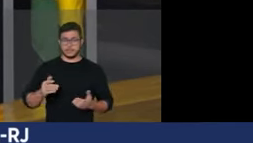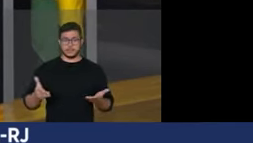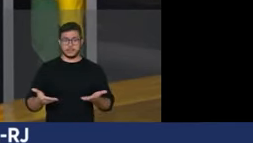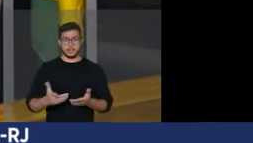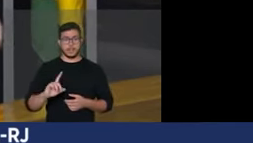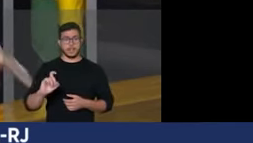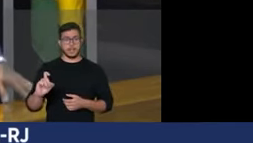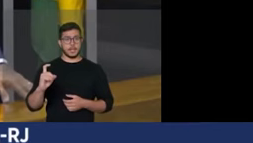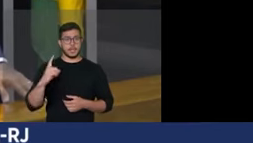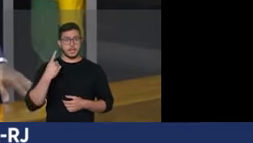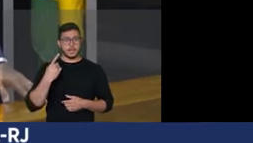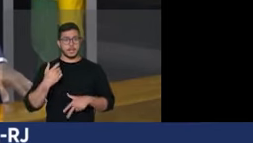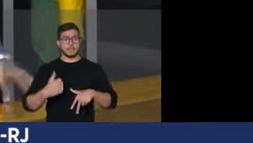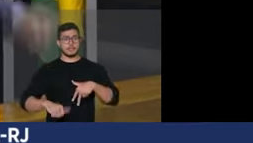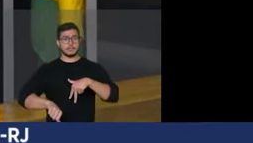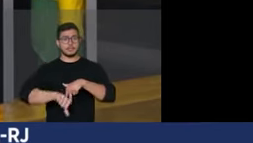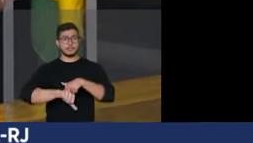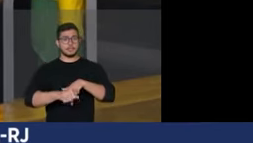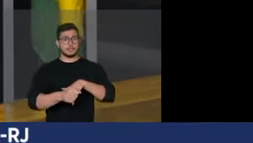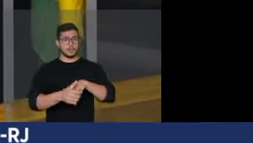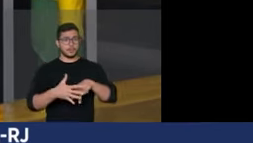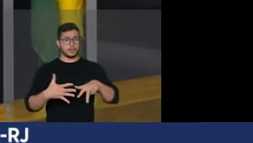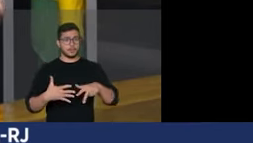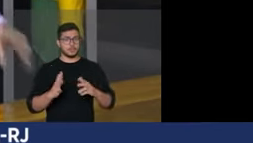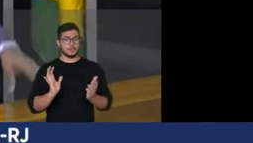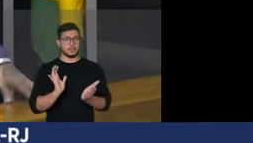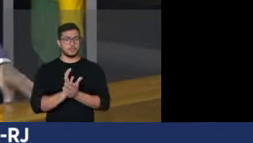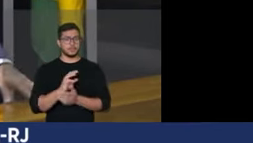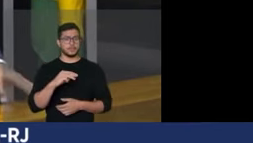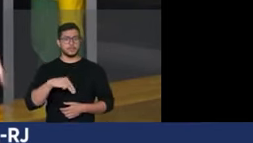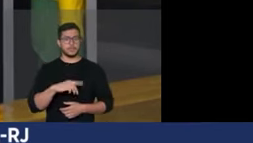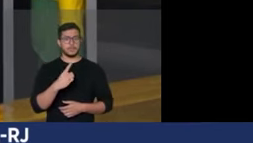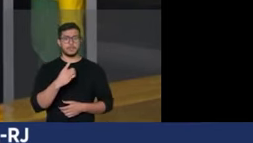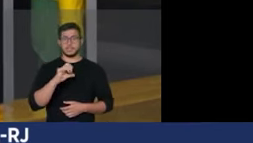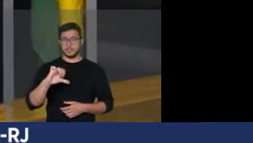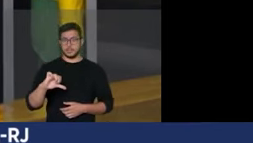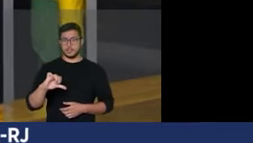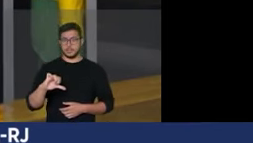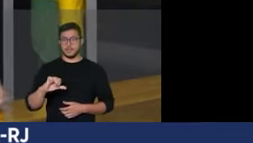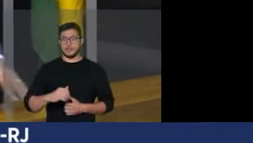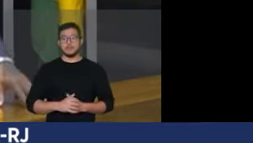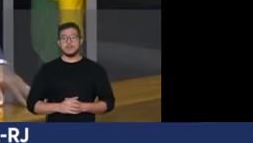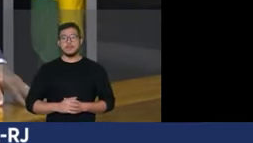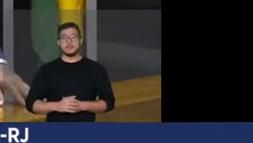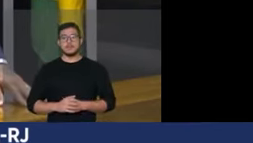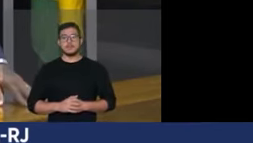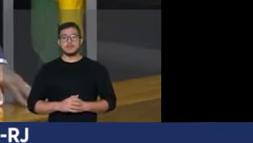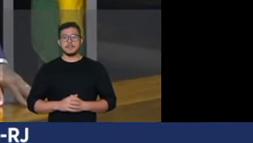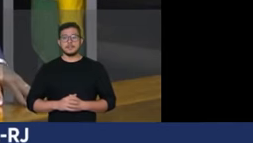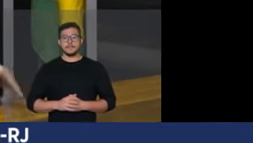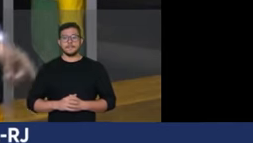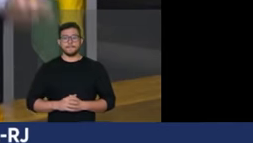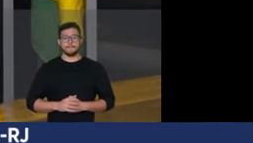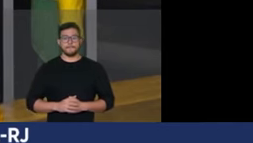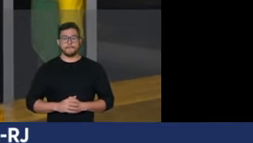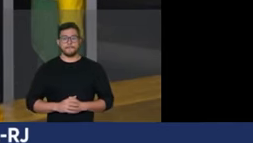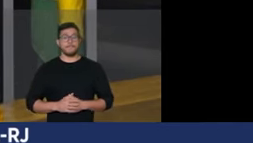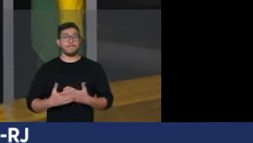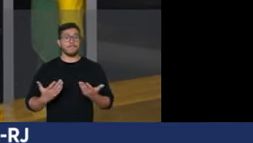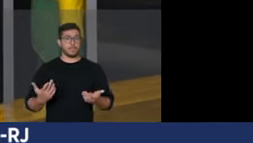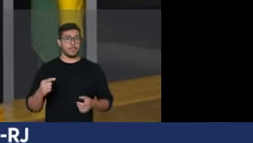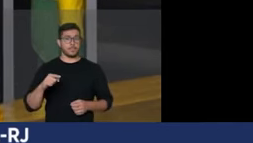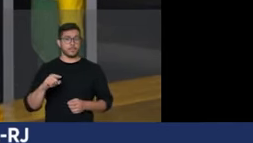ex-terrorista do M19, foi eleito agora na Colômbia e faz um discurso também pedindo